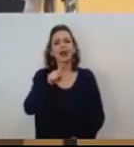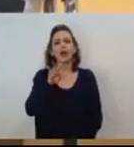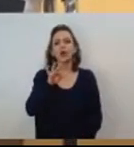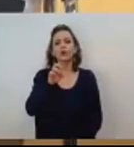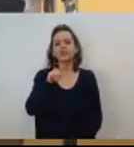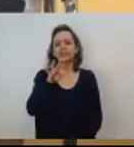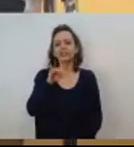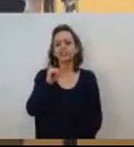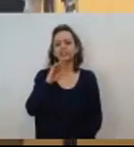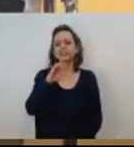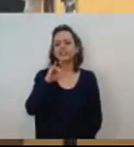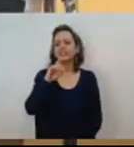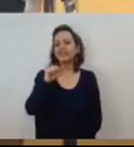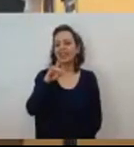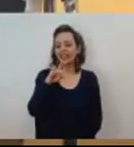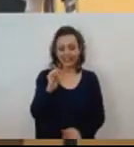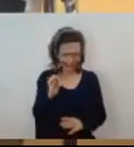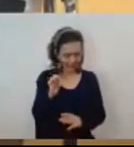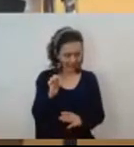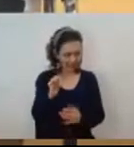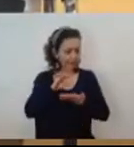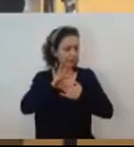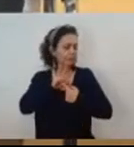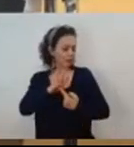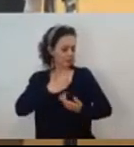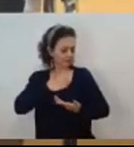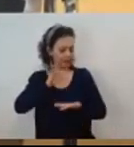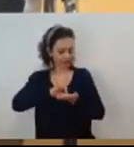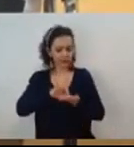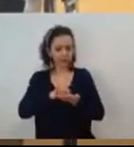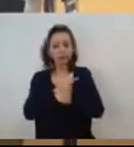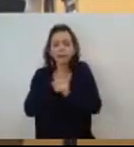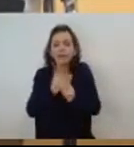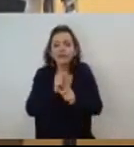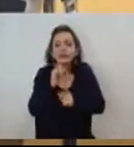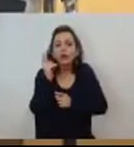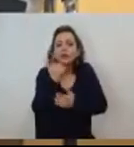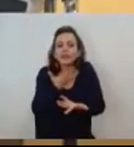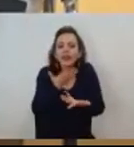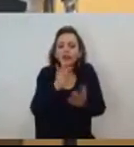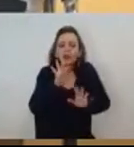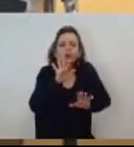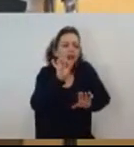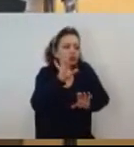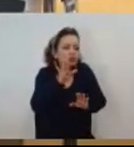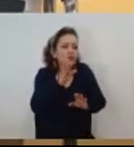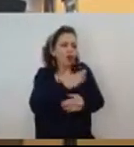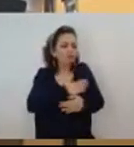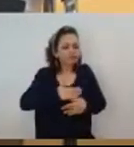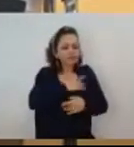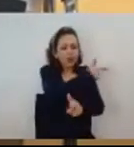Felicidade Plena e ela só é alcançada quando eu consigo ser eu mesmo tem nenhum filtro